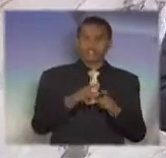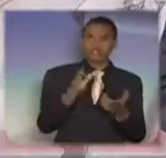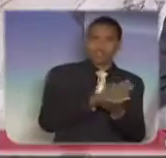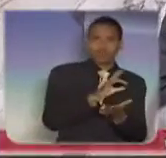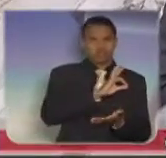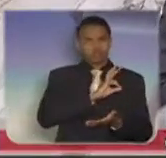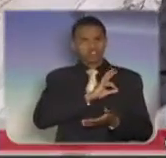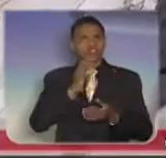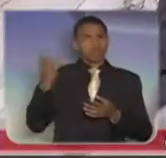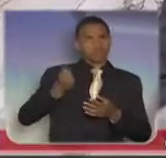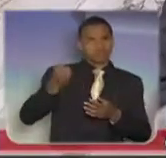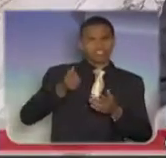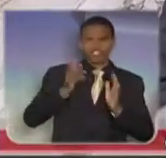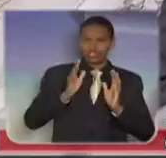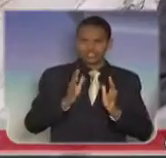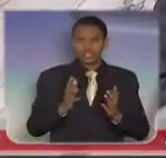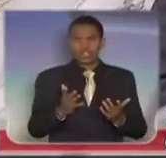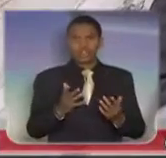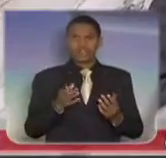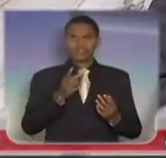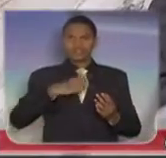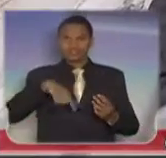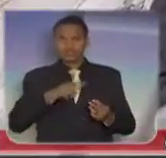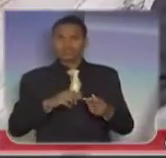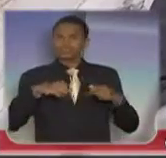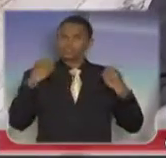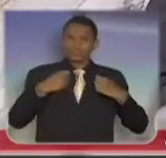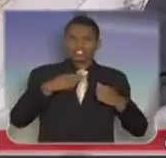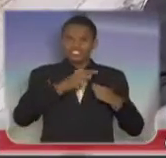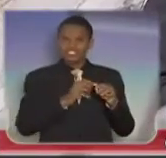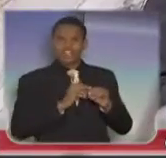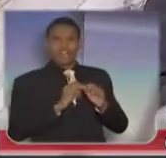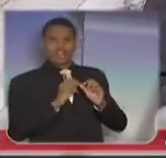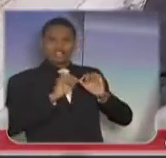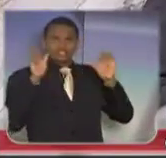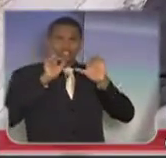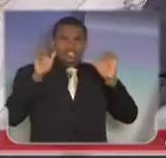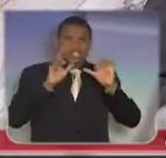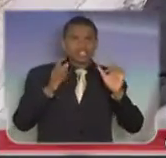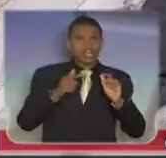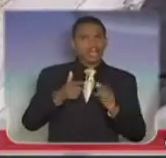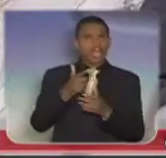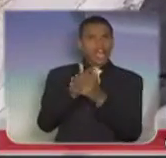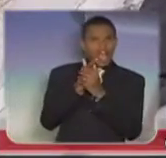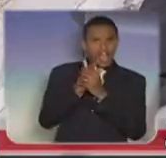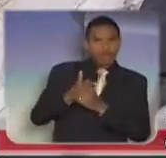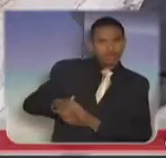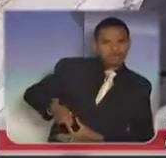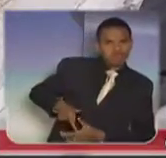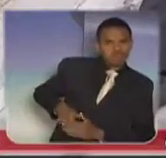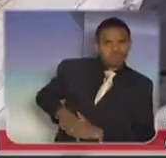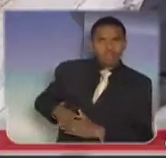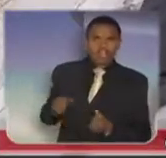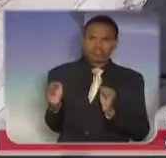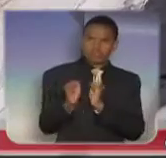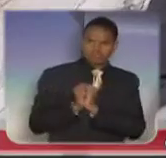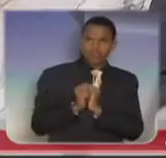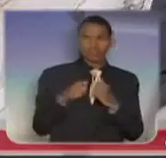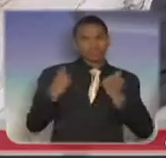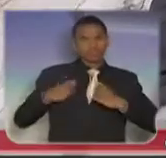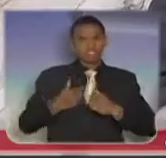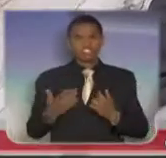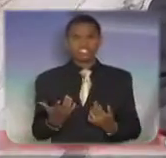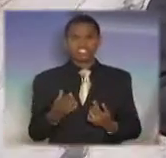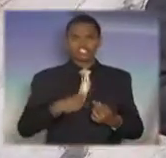camilo nós somos obrigado a dar atentos andar armados nós não podemos para cantar qualquer lugar nós somos pessoas